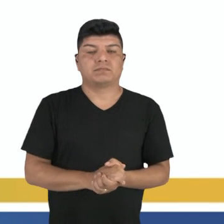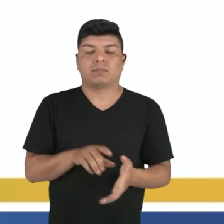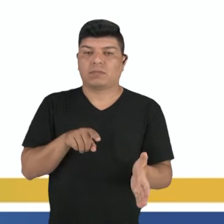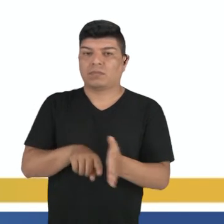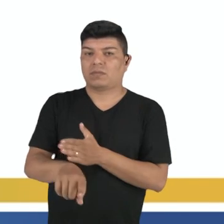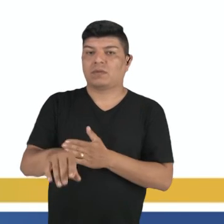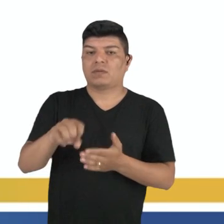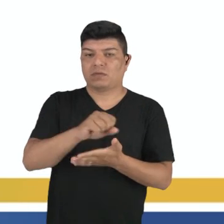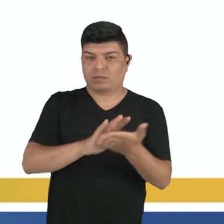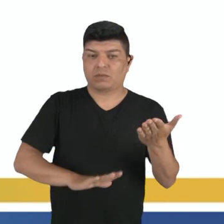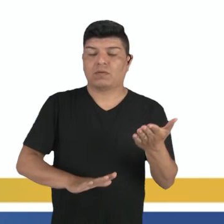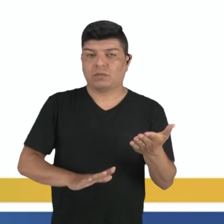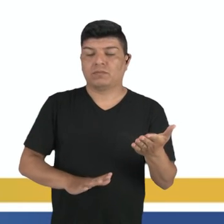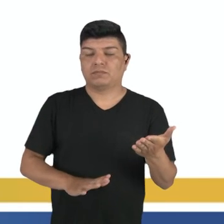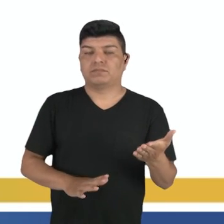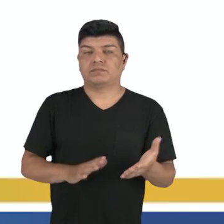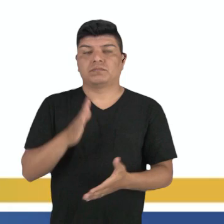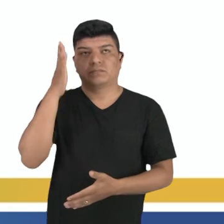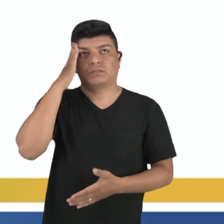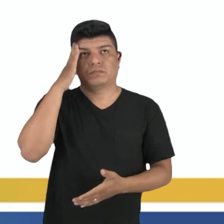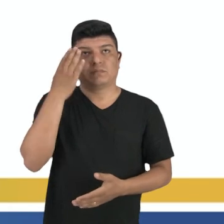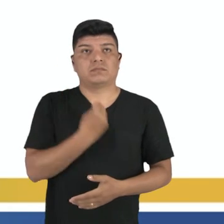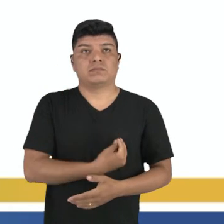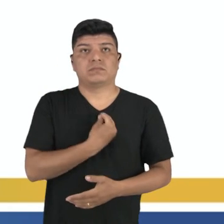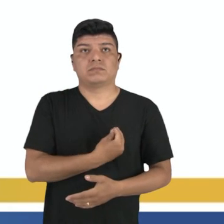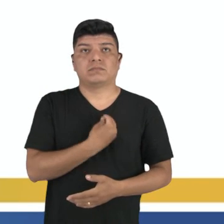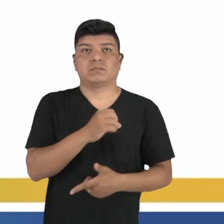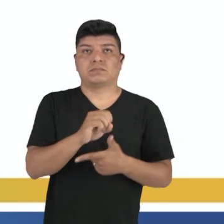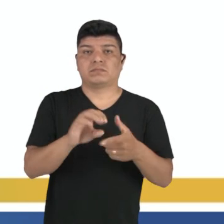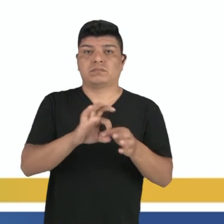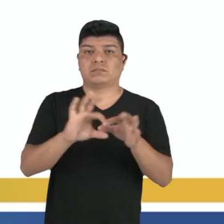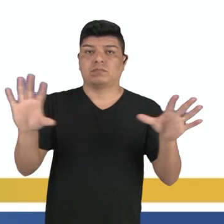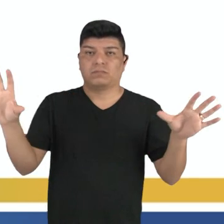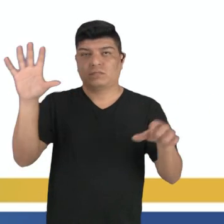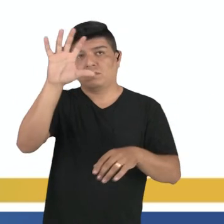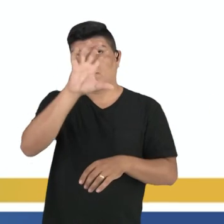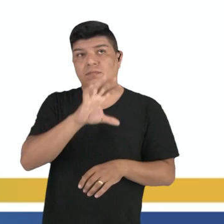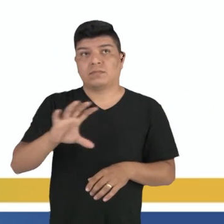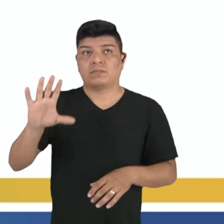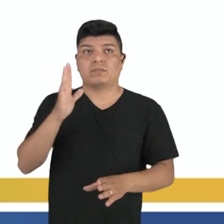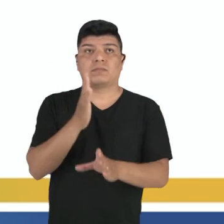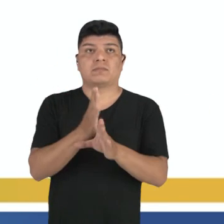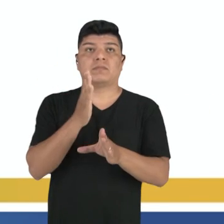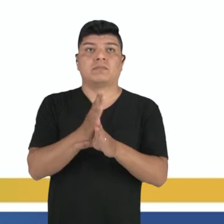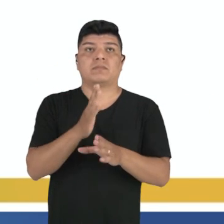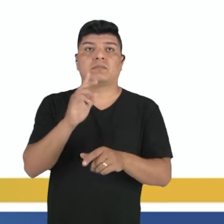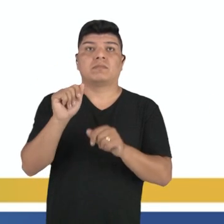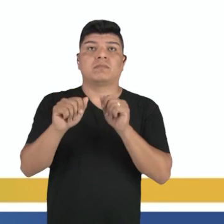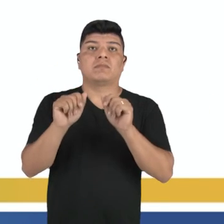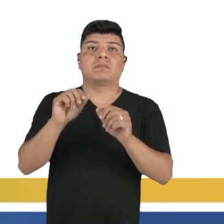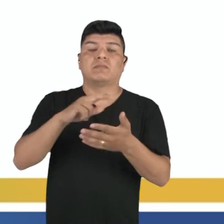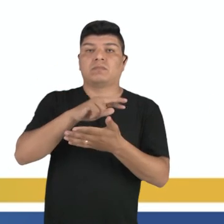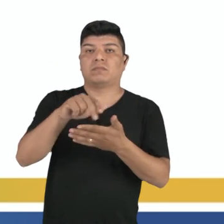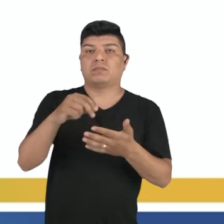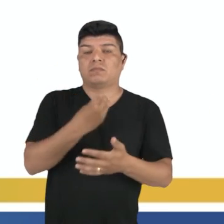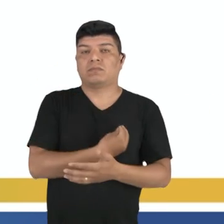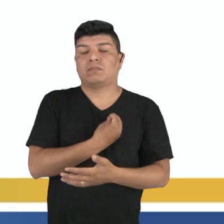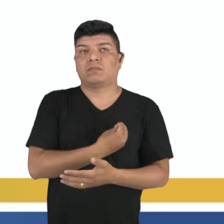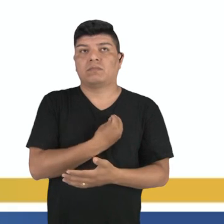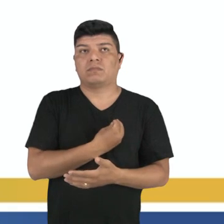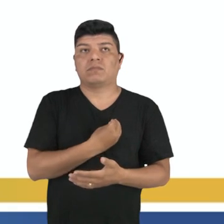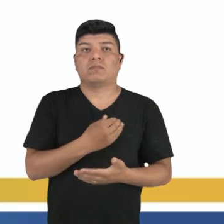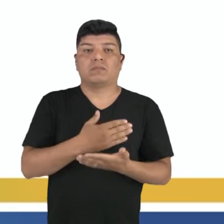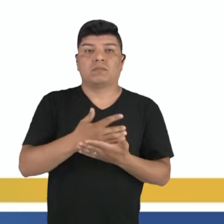temos essa questão bem importante né sabe-se que a presença do oxigênio livre na atmosfera se deve à ação fotossintética dos seres